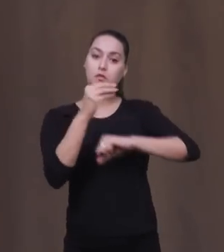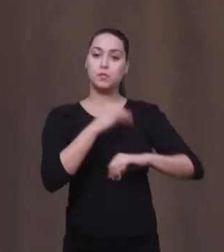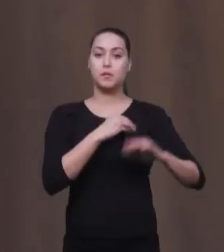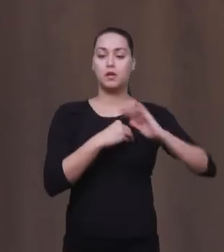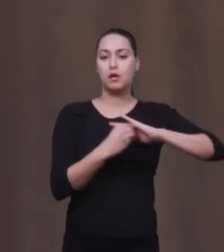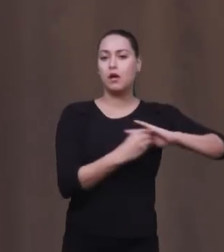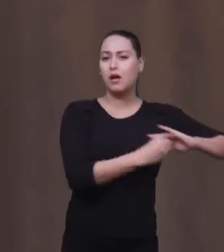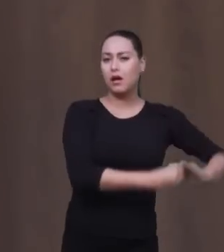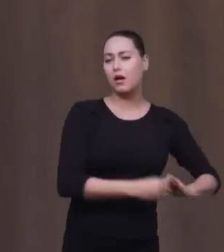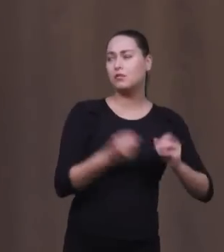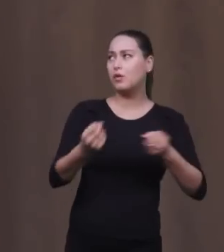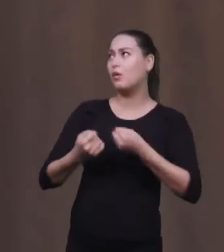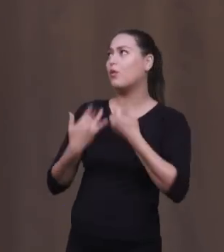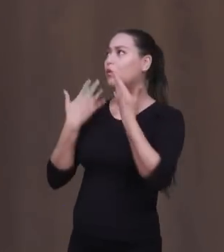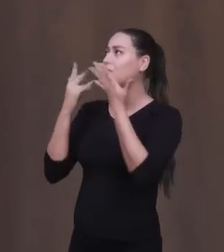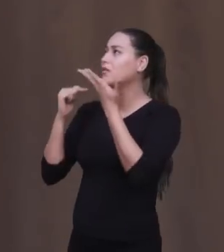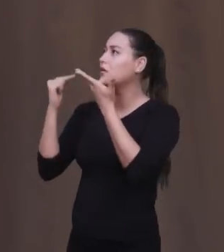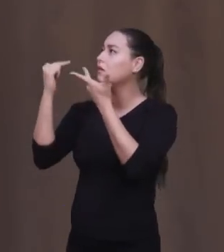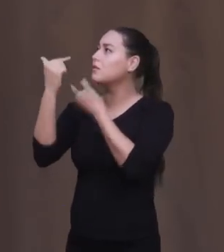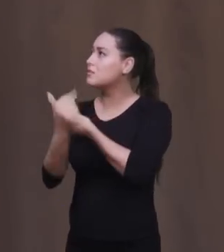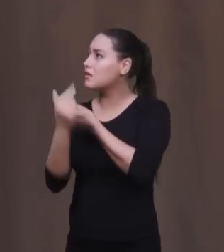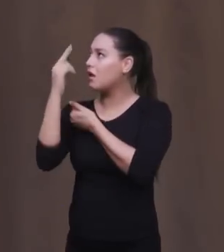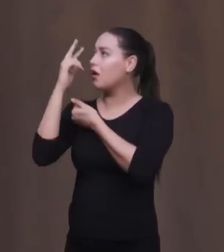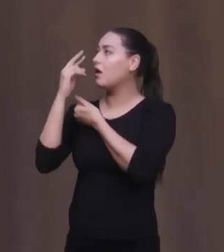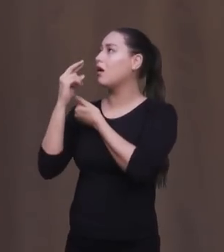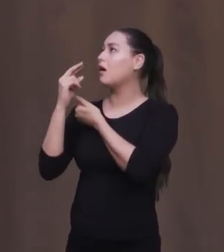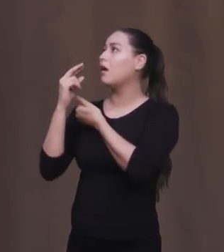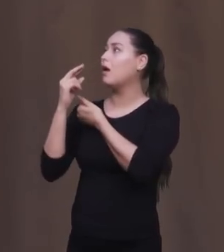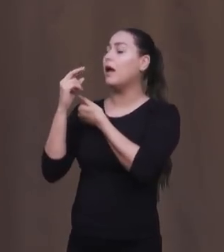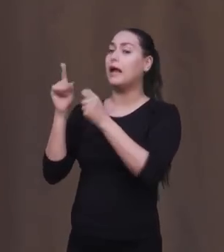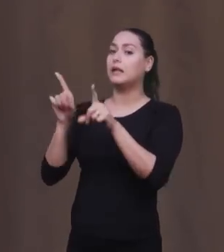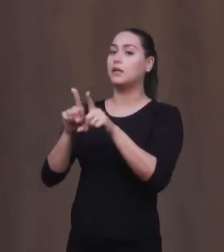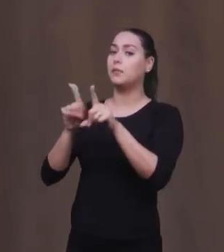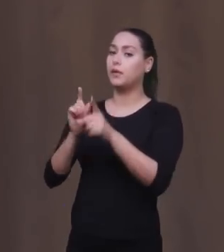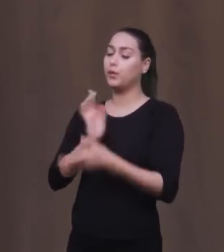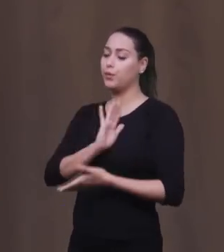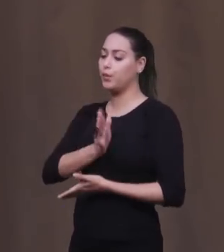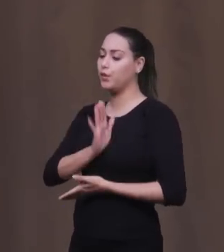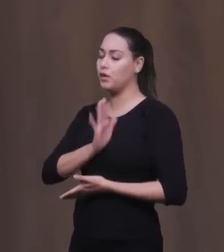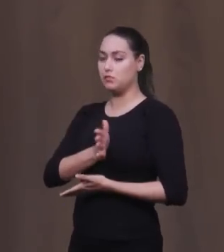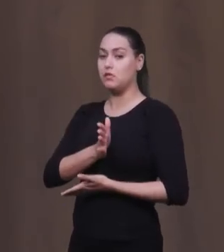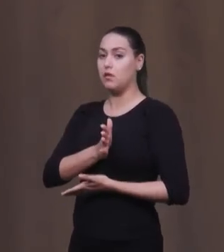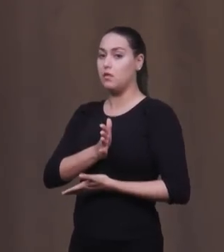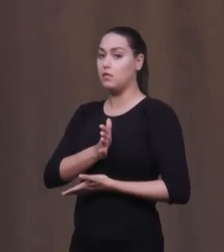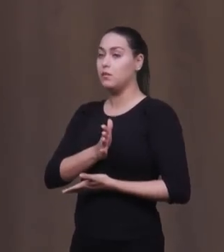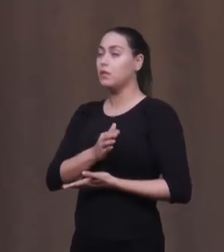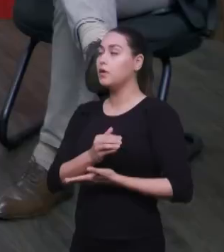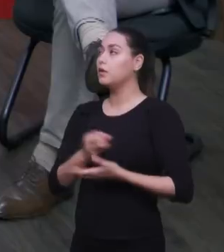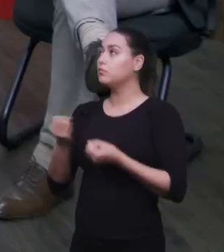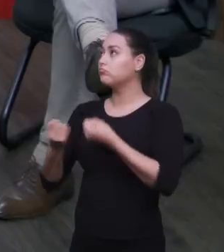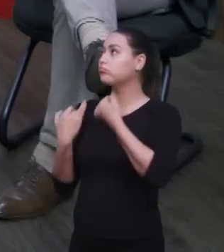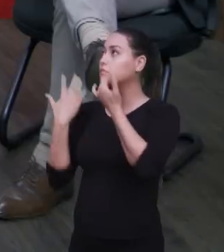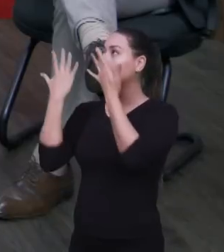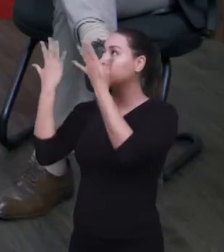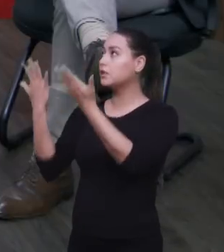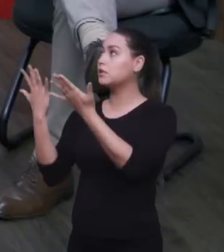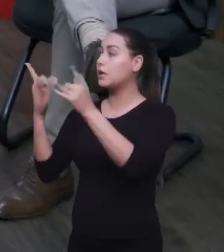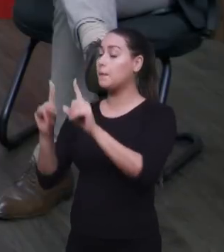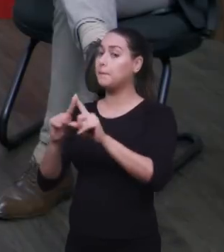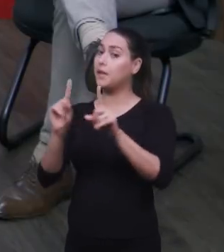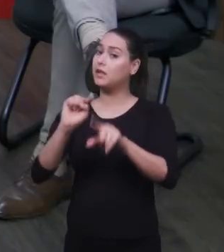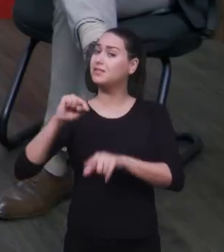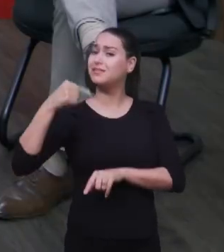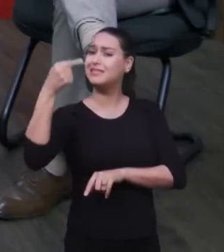convence do pecado e nos leva a confessar o Senhor, né? Com a nossa boca e com o nosso coração, né? Mas